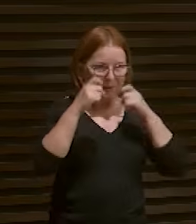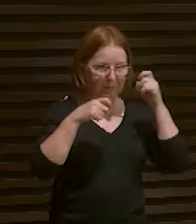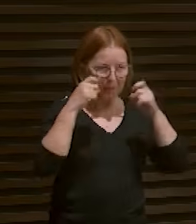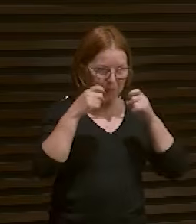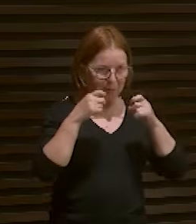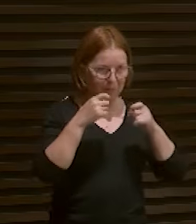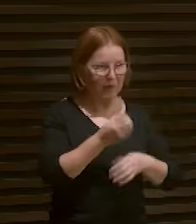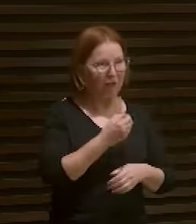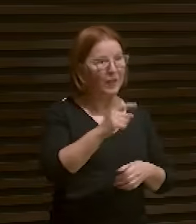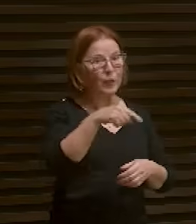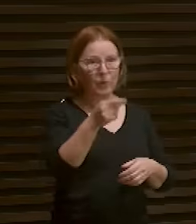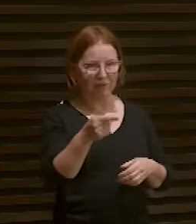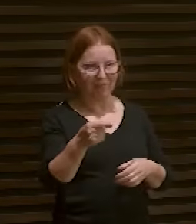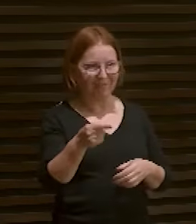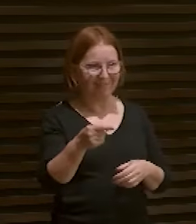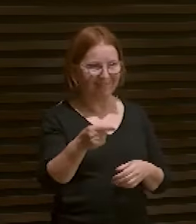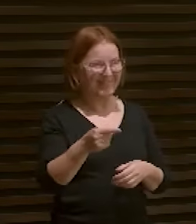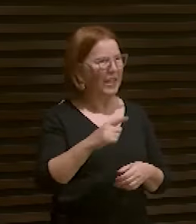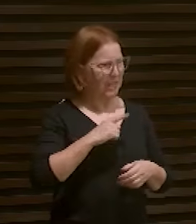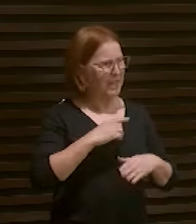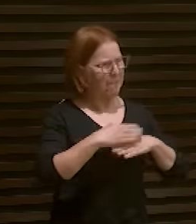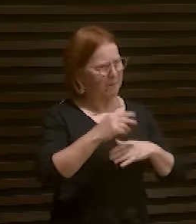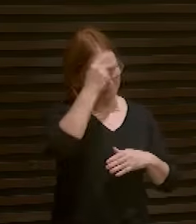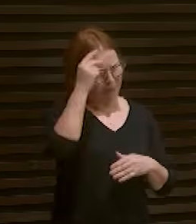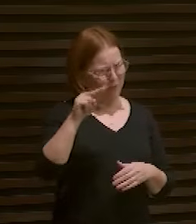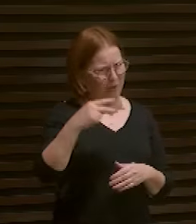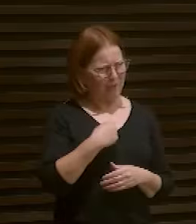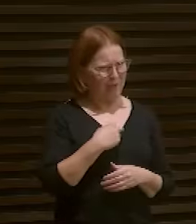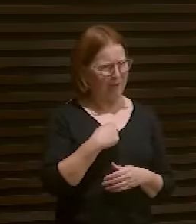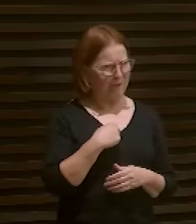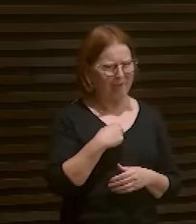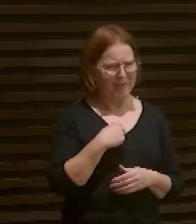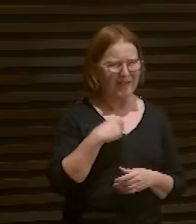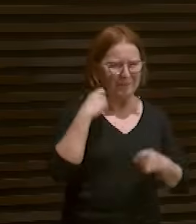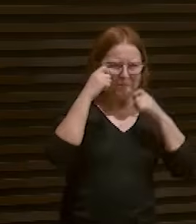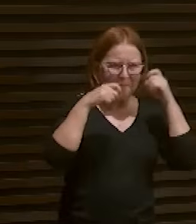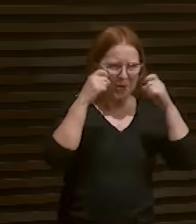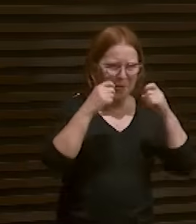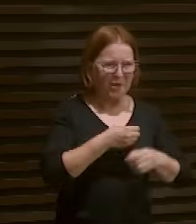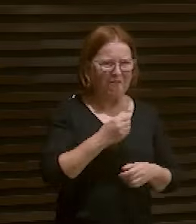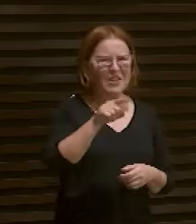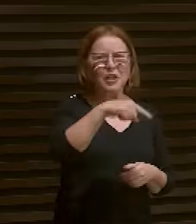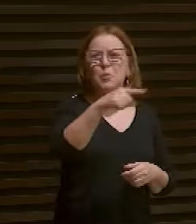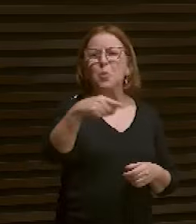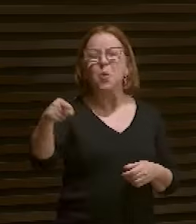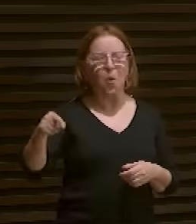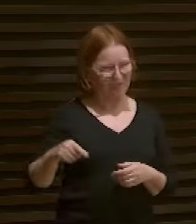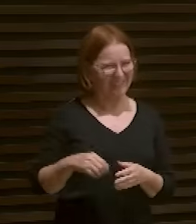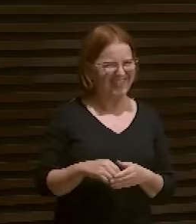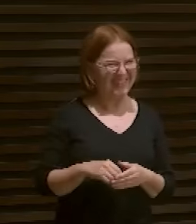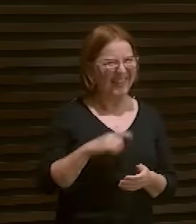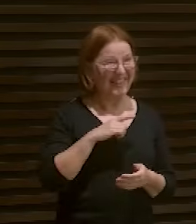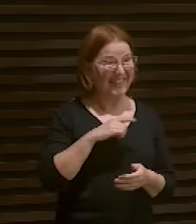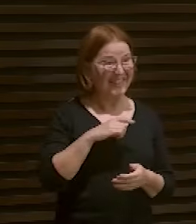Alguém mais aqui tem esse pecado? Eu tenho esse pecado de examinar a vida do outro. Teve uns corajosos aí que